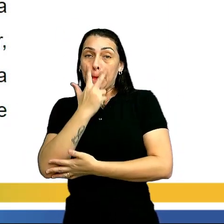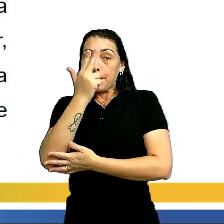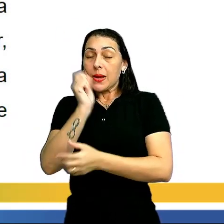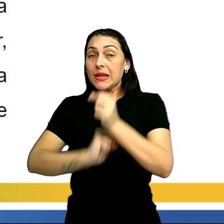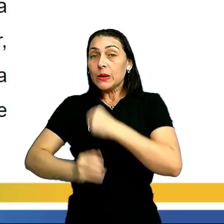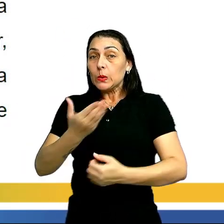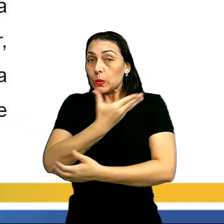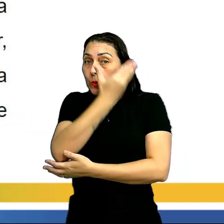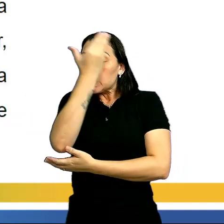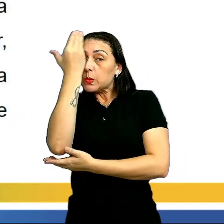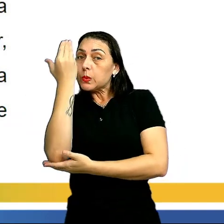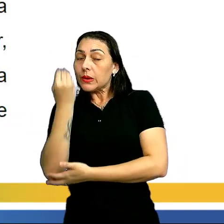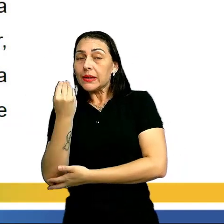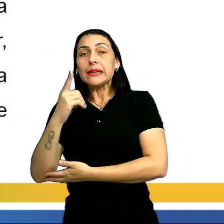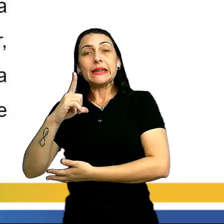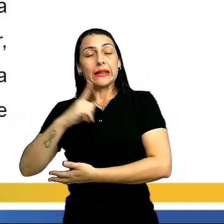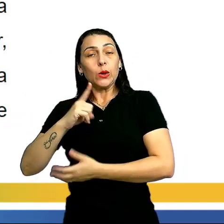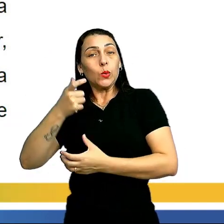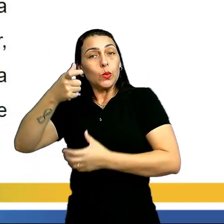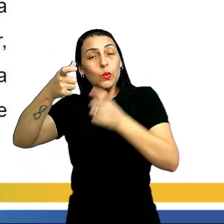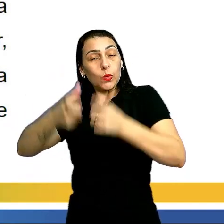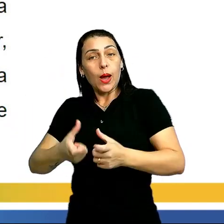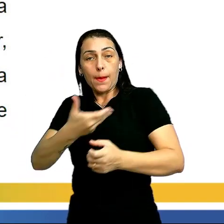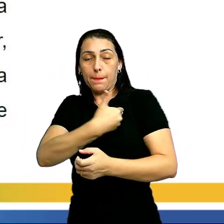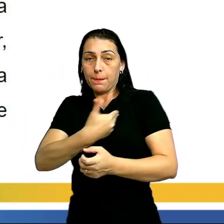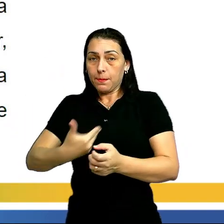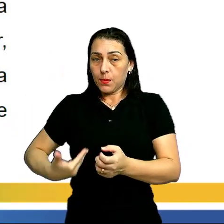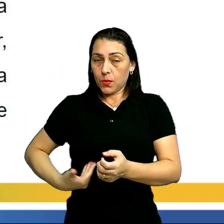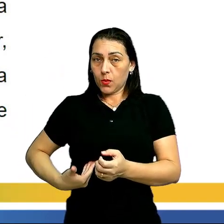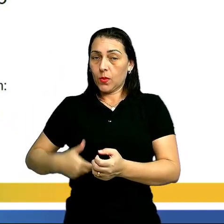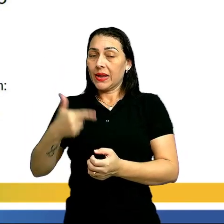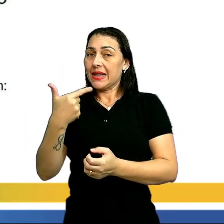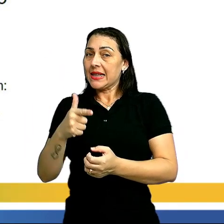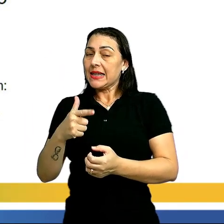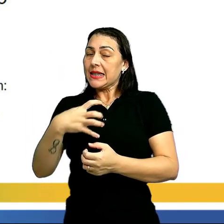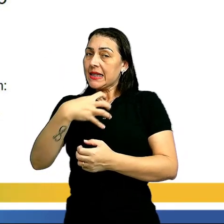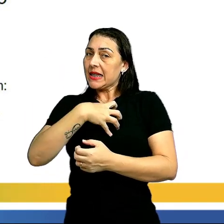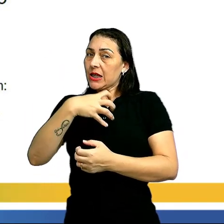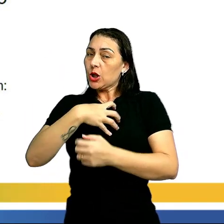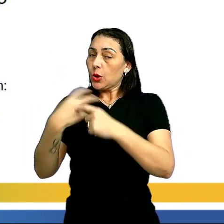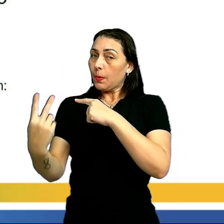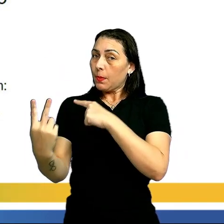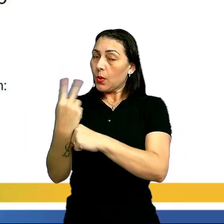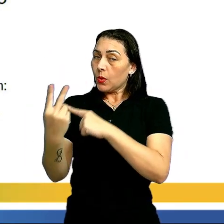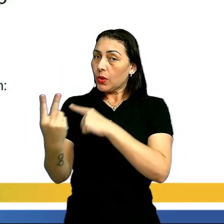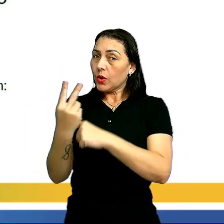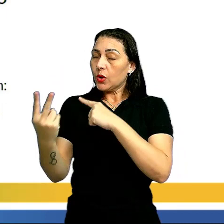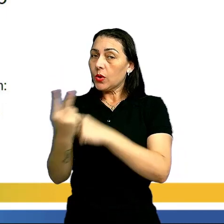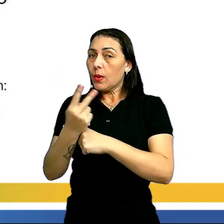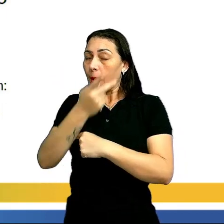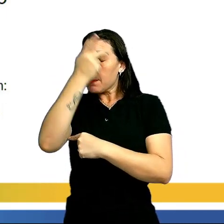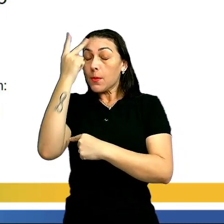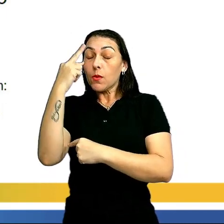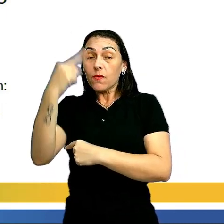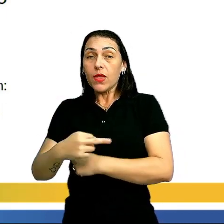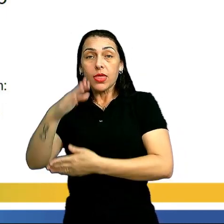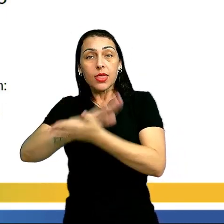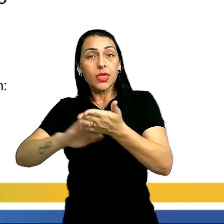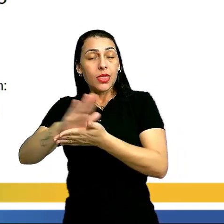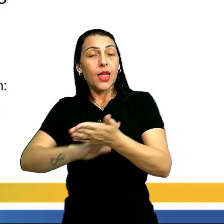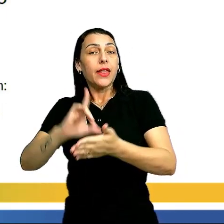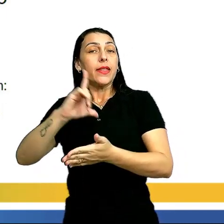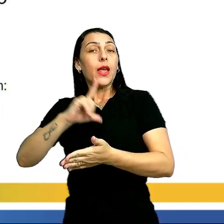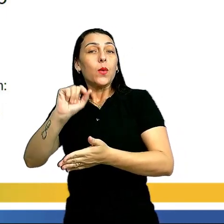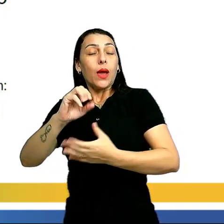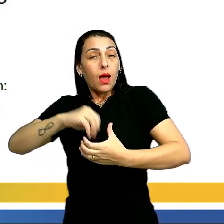se esquecer de que estão num lugar público e, sentindo-se protegidos pelo anonimato, acabam